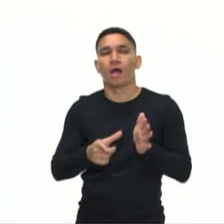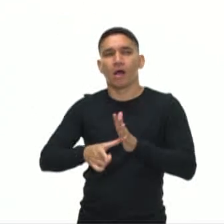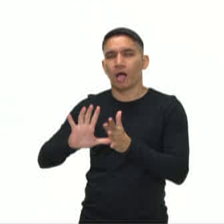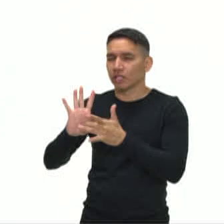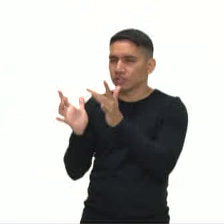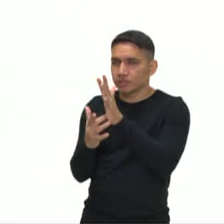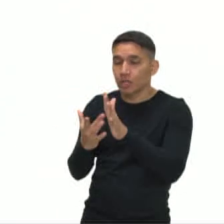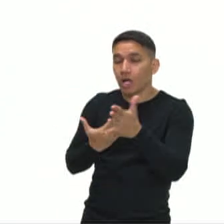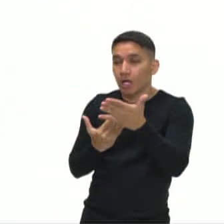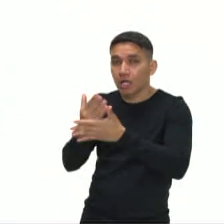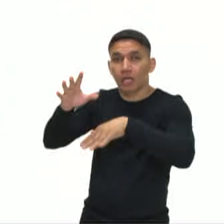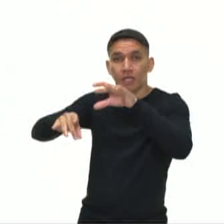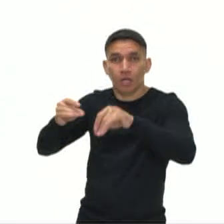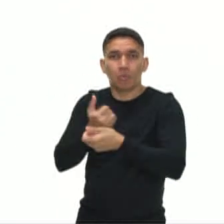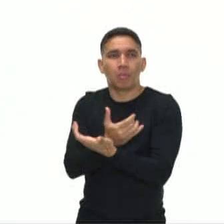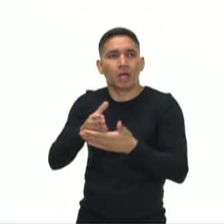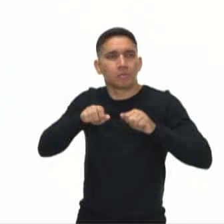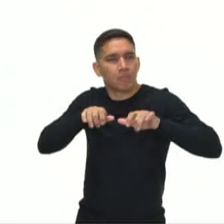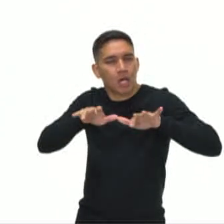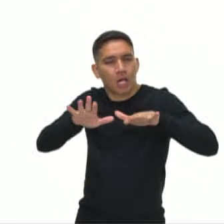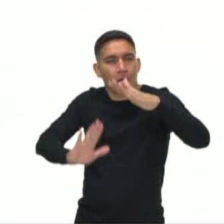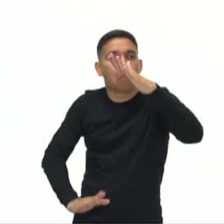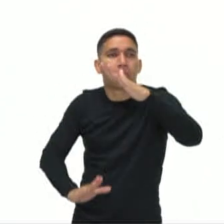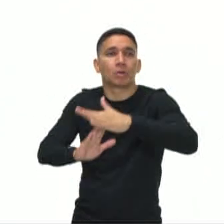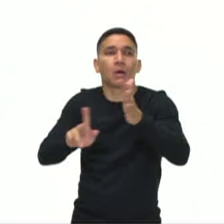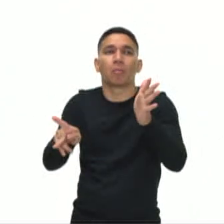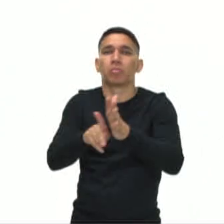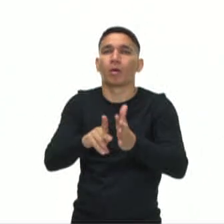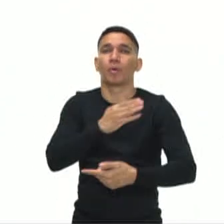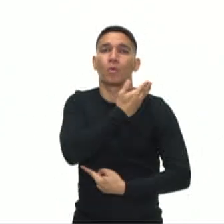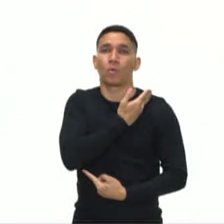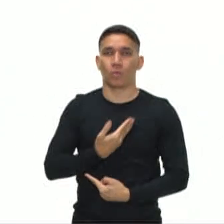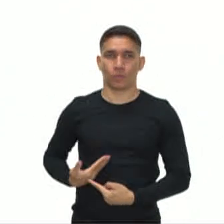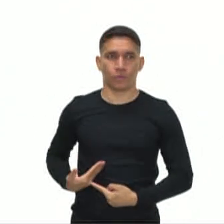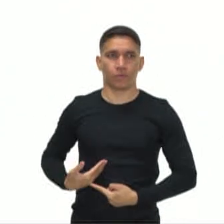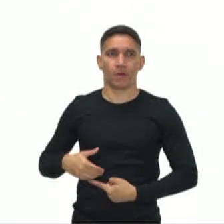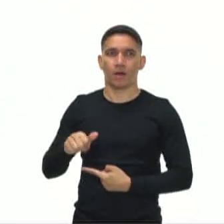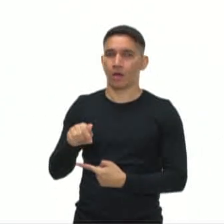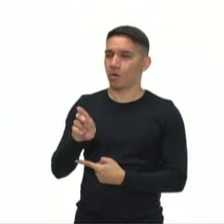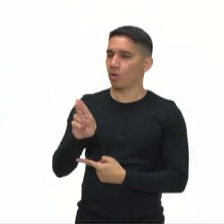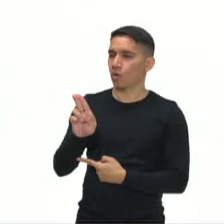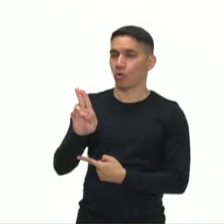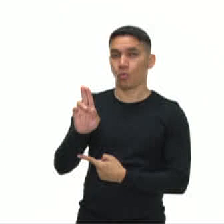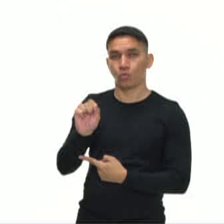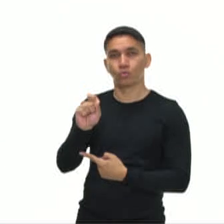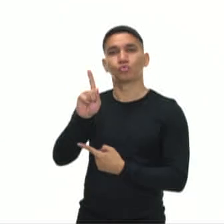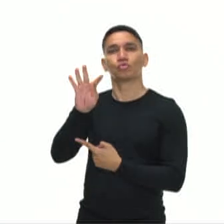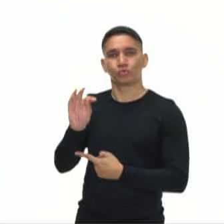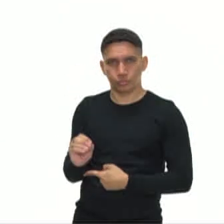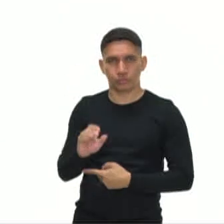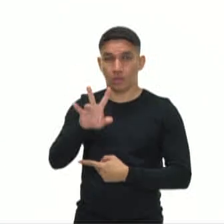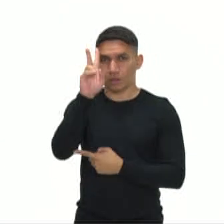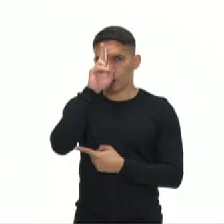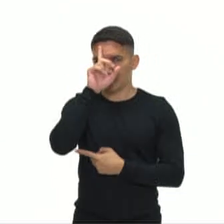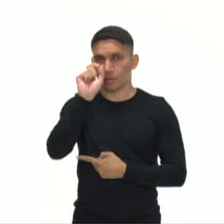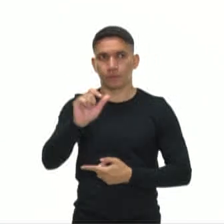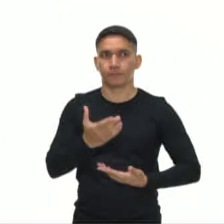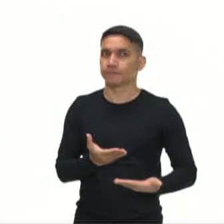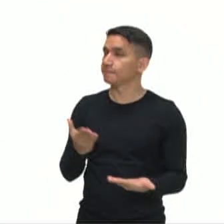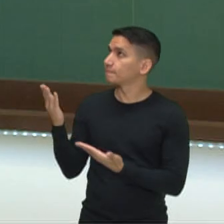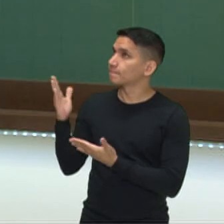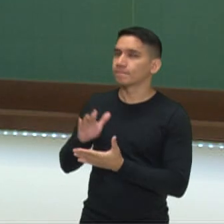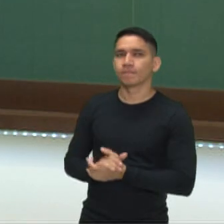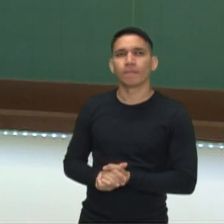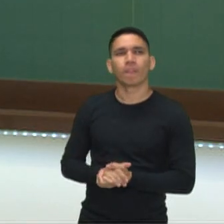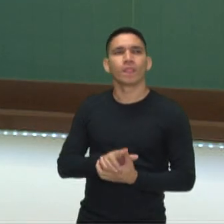mais espaço, chegando ao ápice no governo de Augusto. Lembrando vocês que o